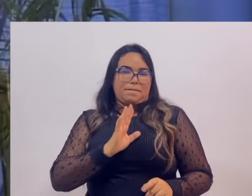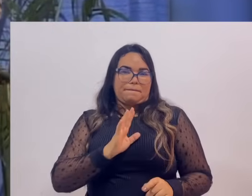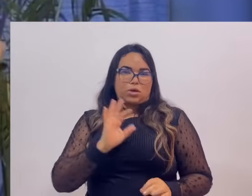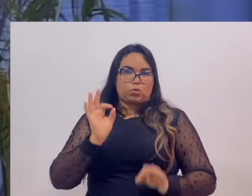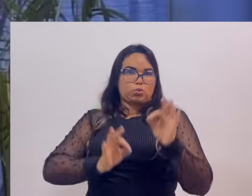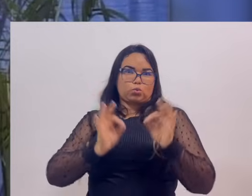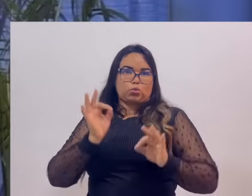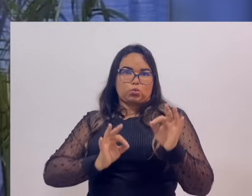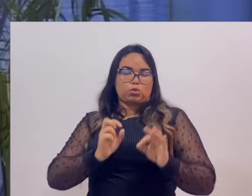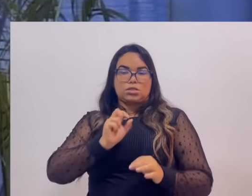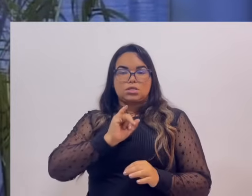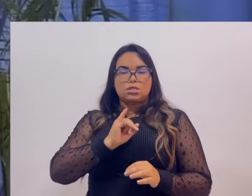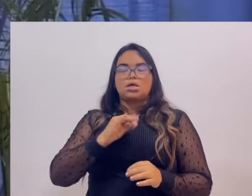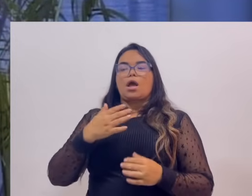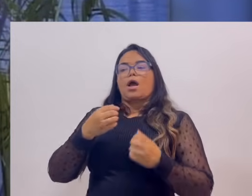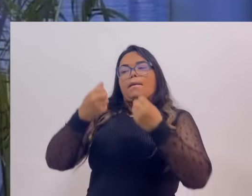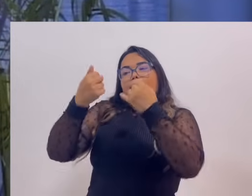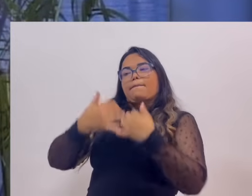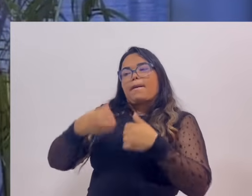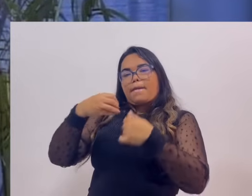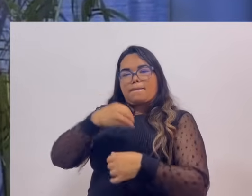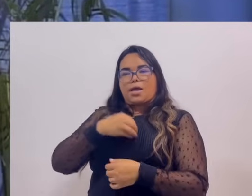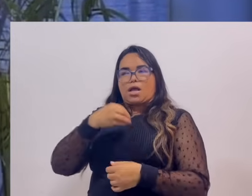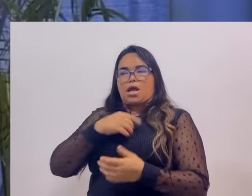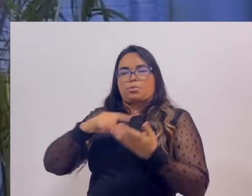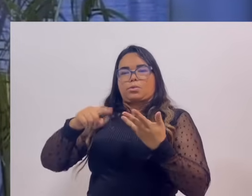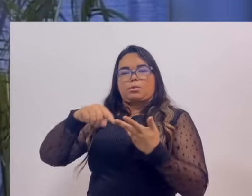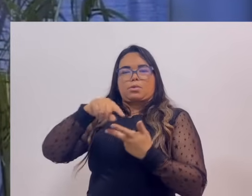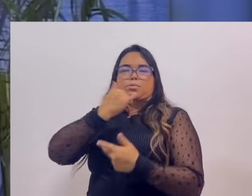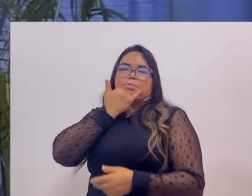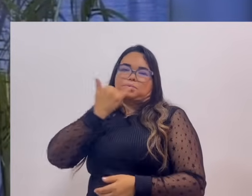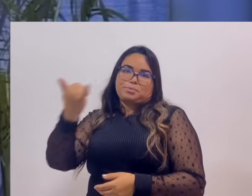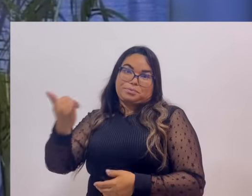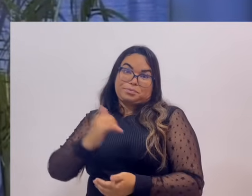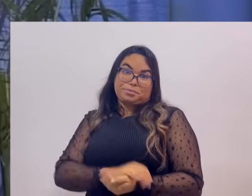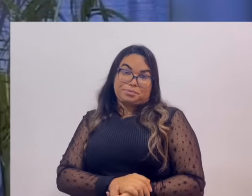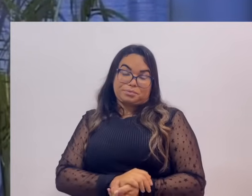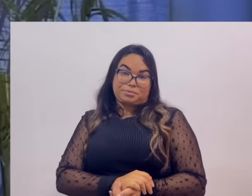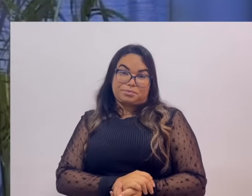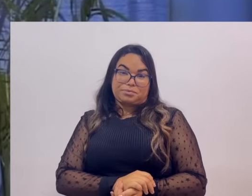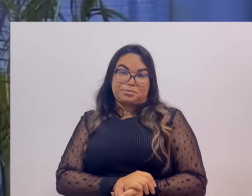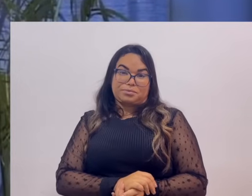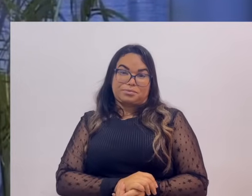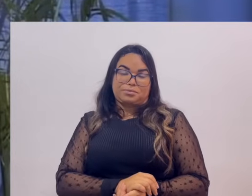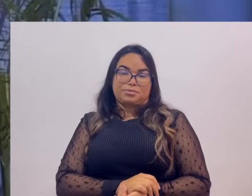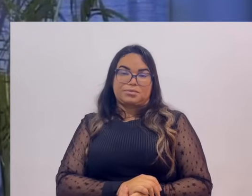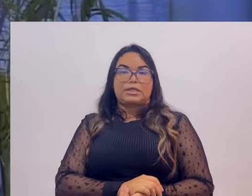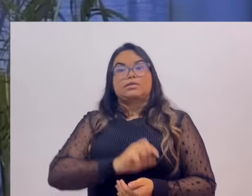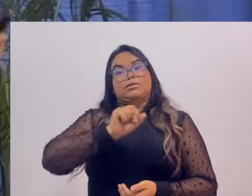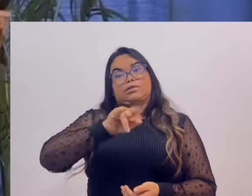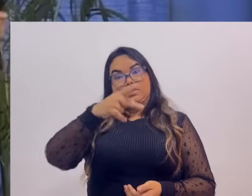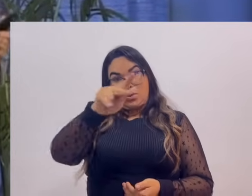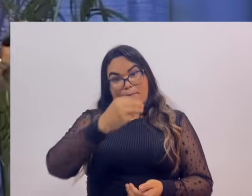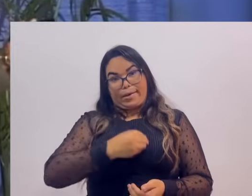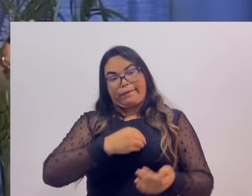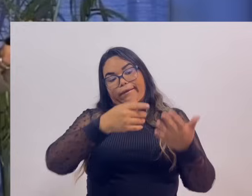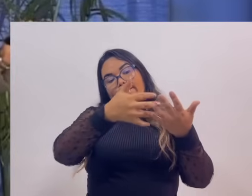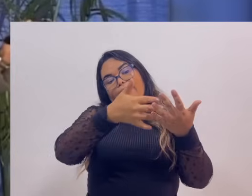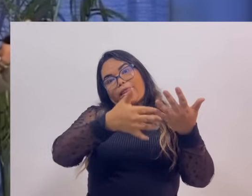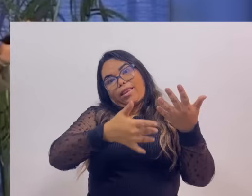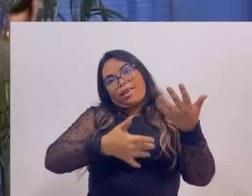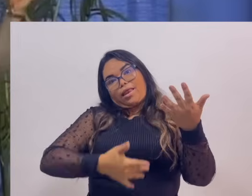obediência a Deus e não precisamos temer nada quanto ao juízo se tivermos confessado os nossos pecados nada